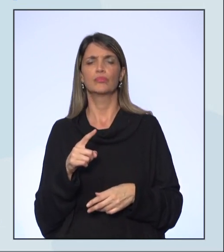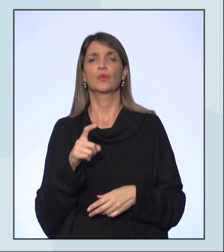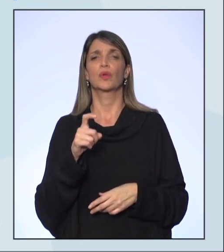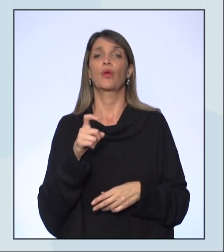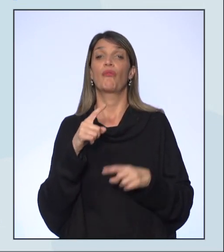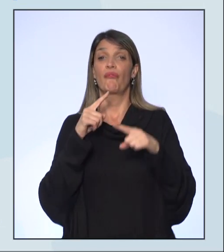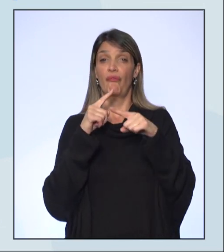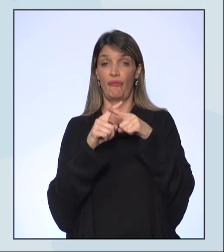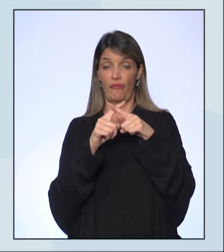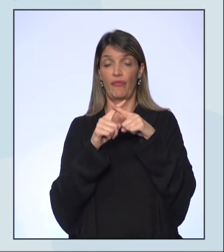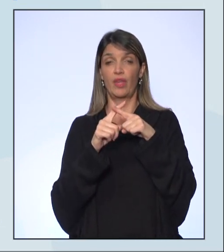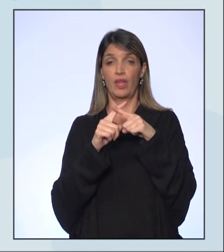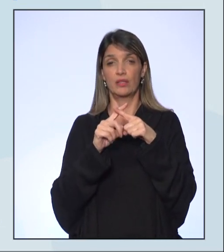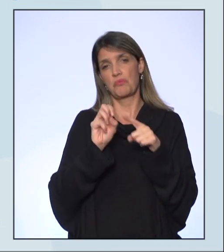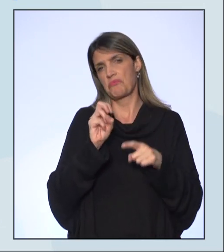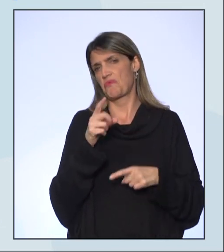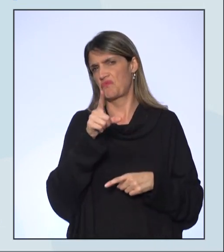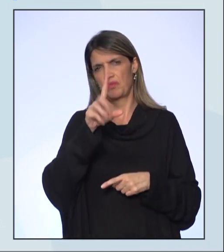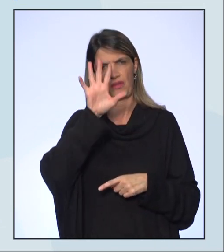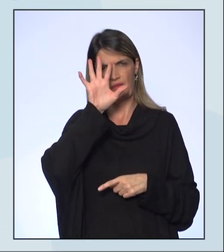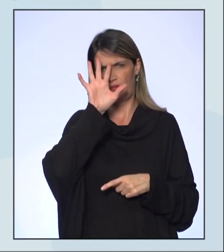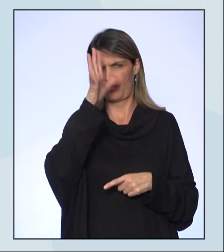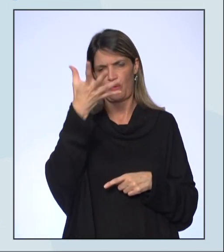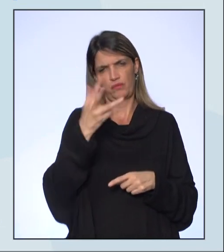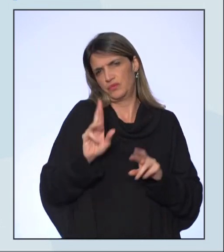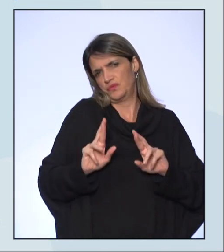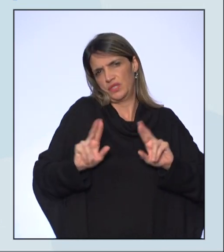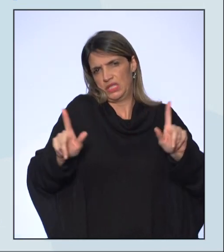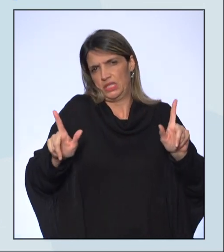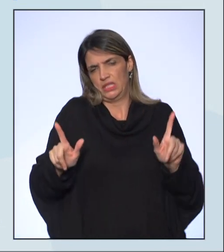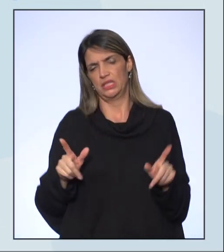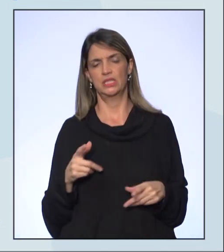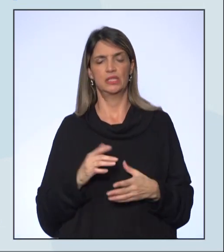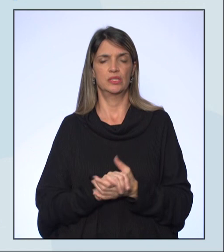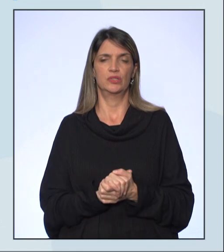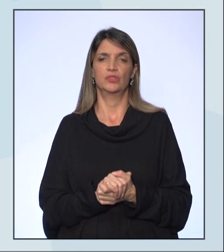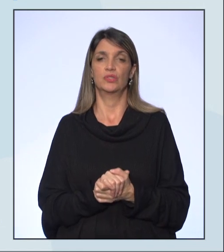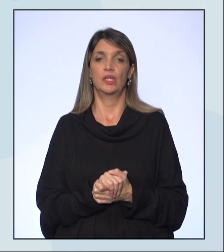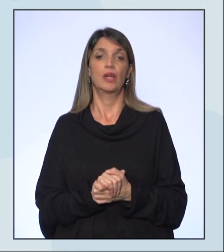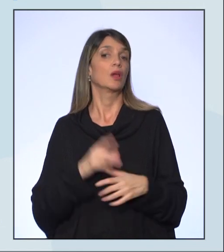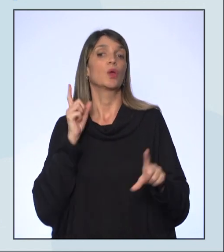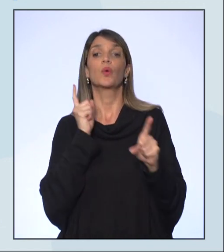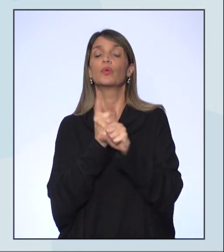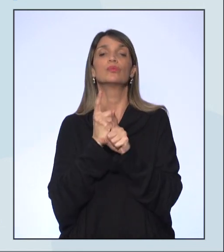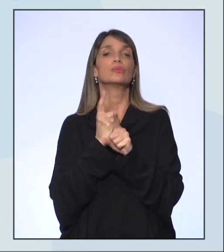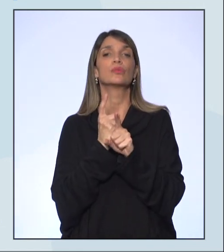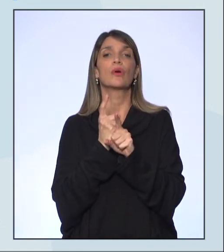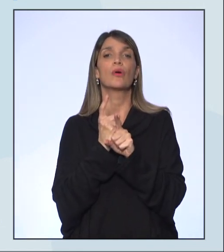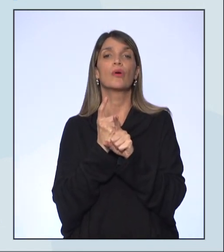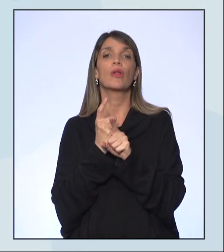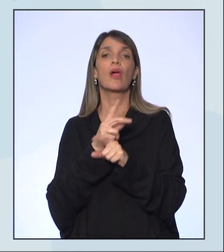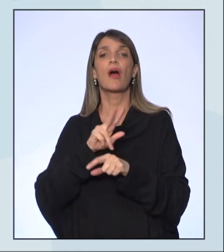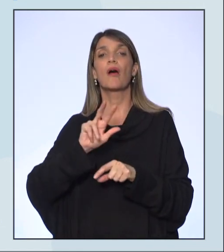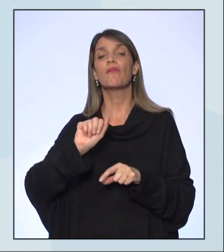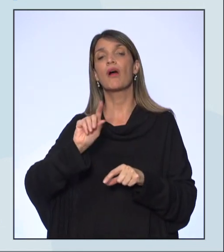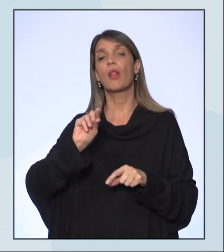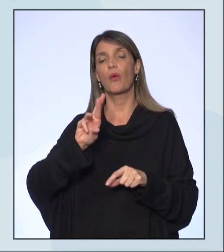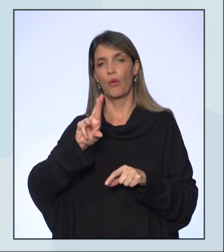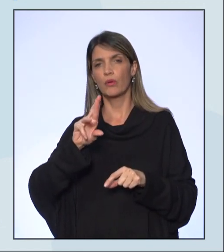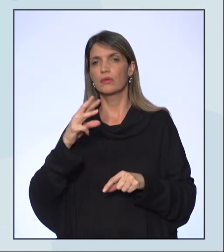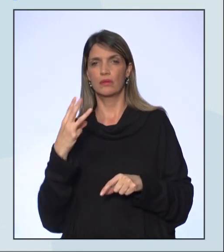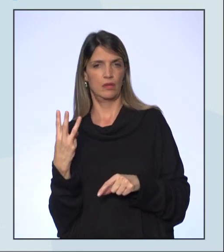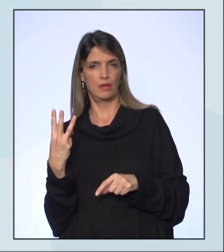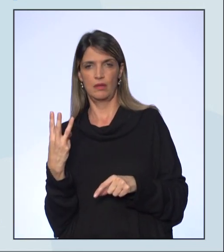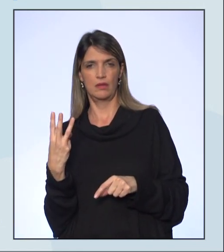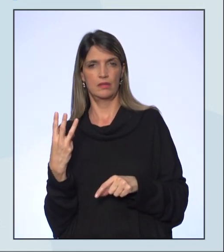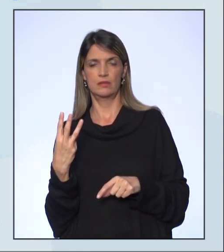multiplicando em cruz, ou vocês resolvendo de uma forma de proporcionalidade, encontramos o mesmo valor de 3, né, Rafa? Ô, Jonas, deixa eu ver se eu entendi